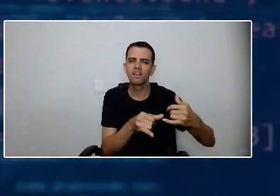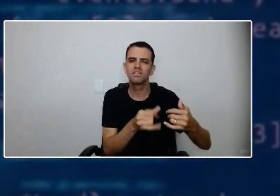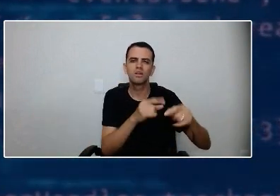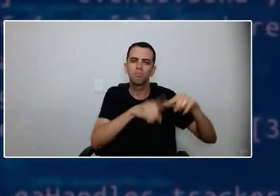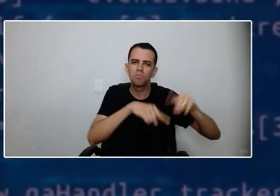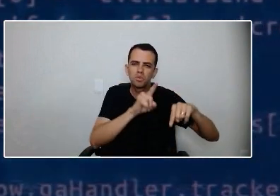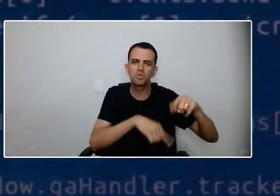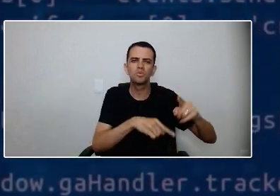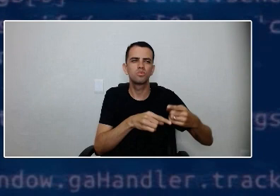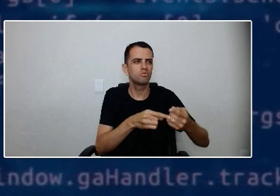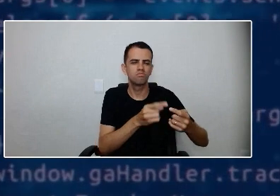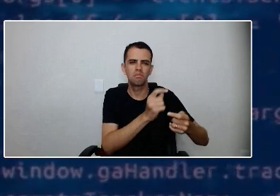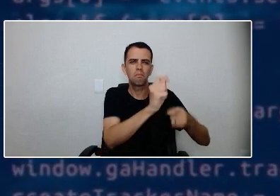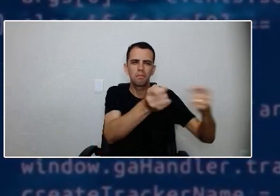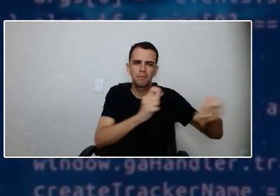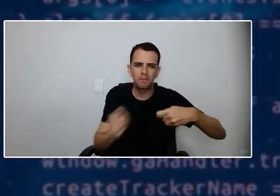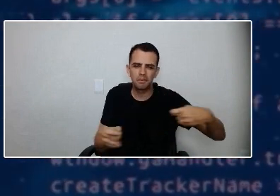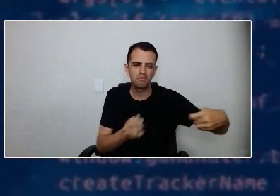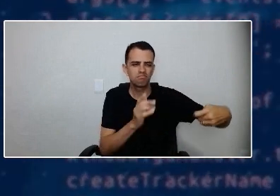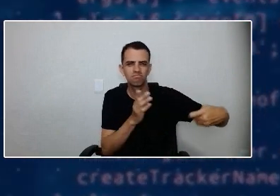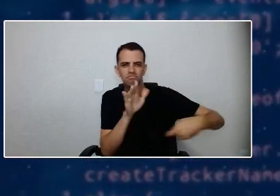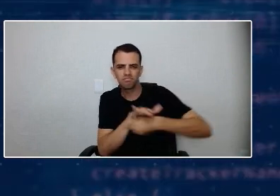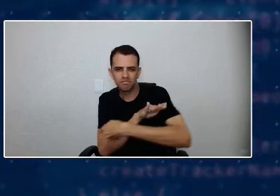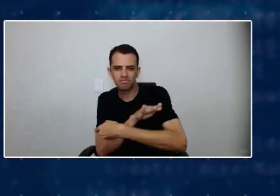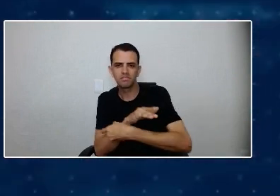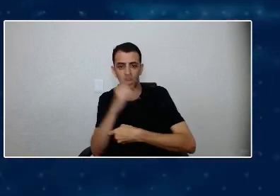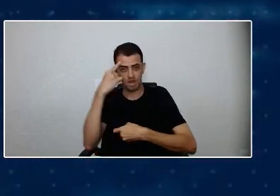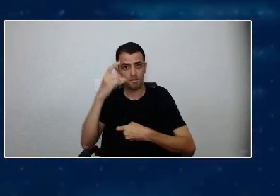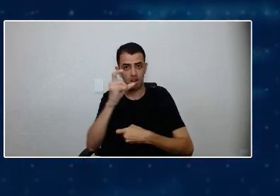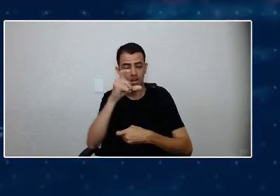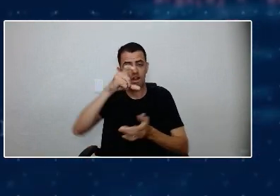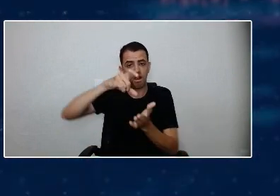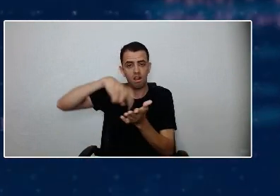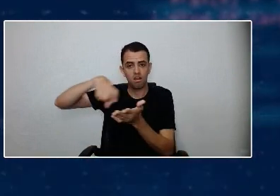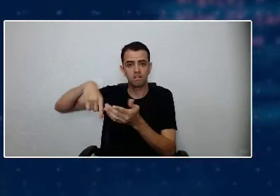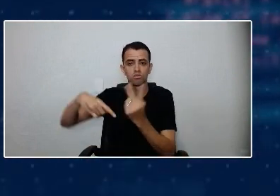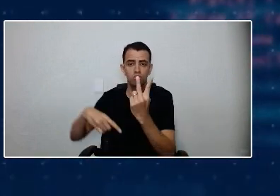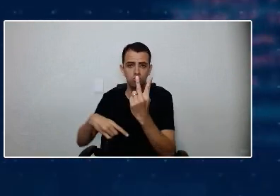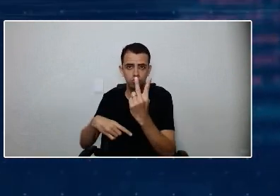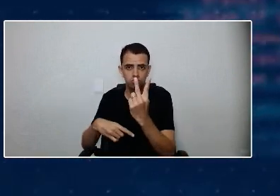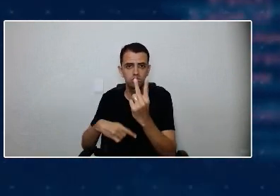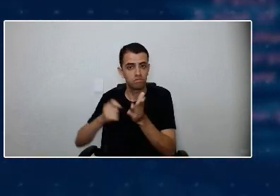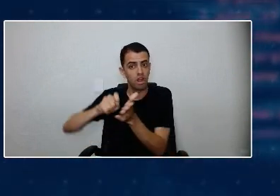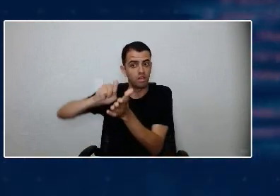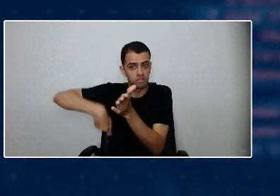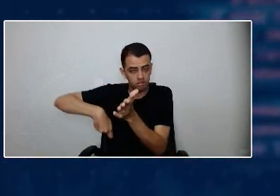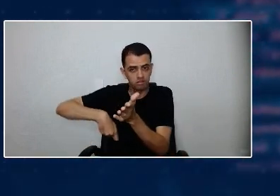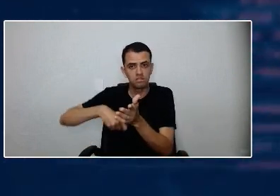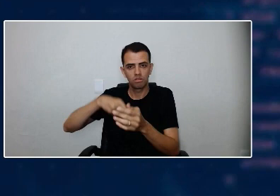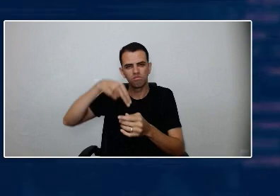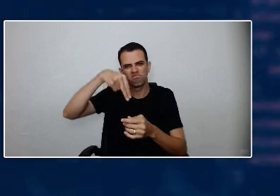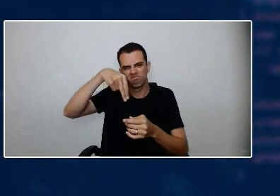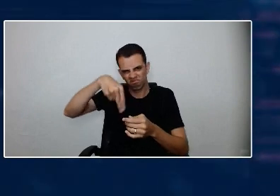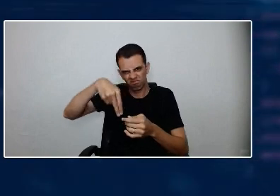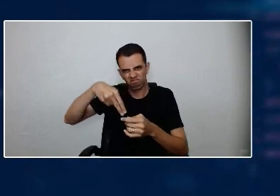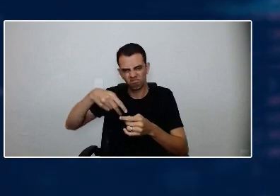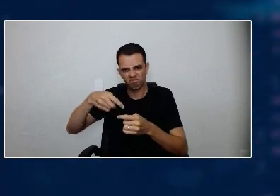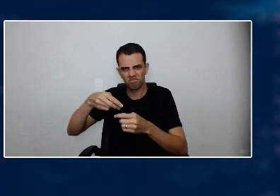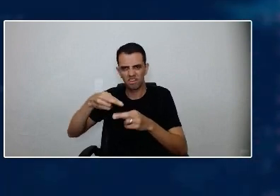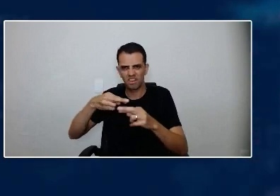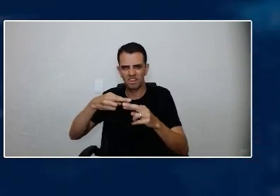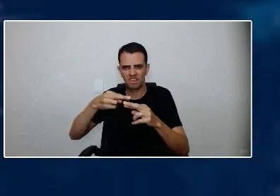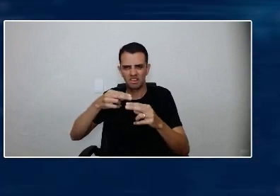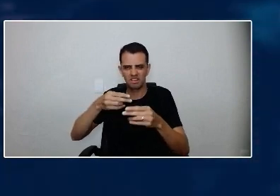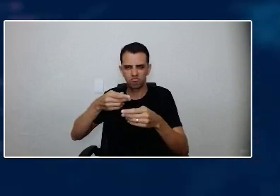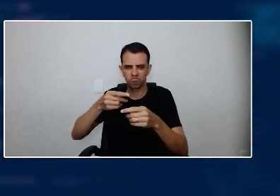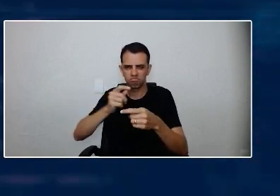envolvida lembre-se que a gente trabalha com dois cartões também assinatura então ISO envolve n transações então isso vai Tá tudo guardado